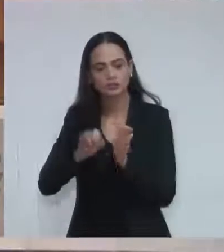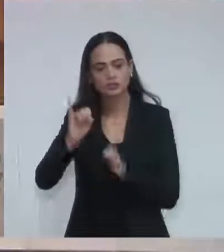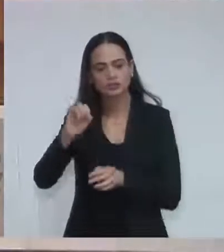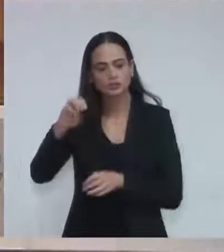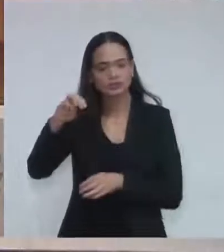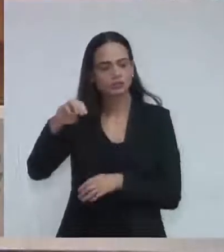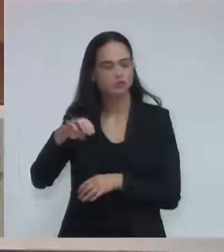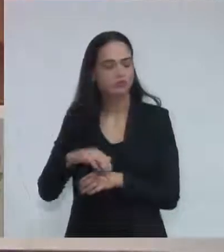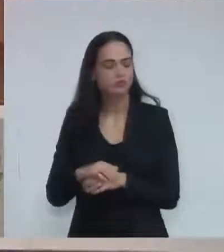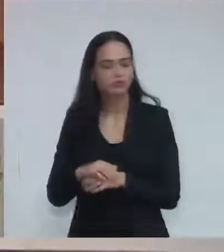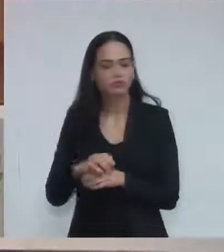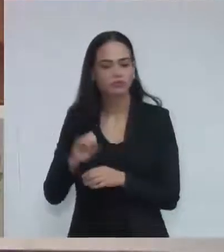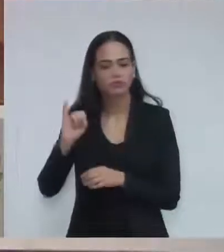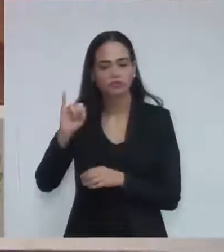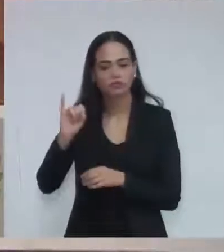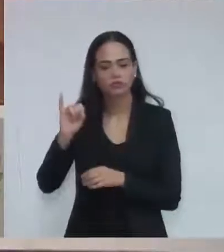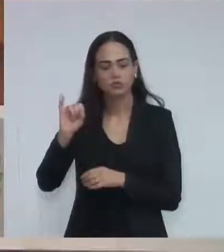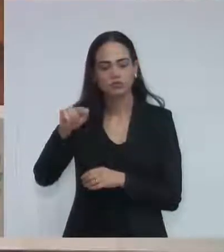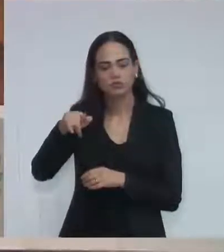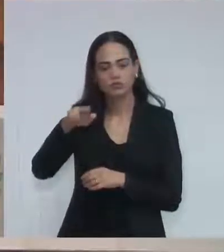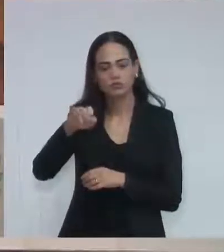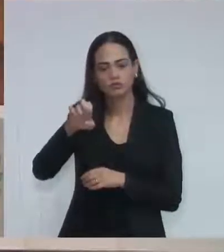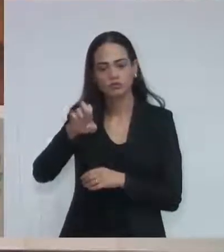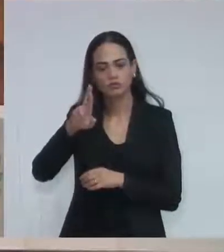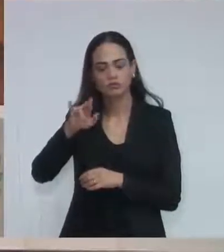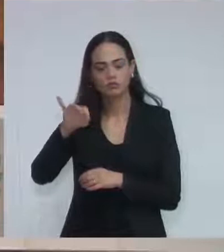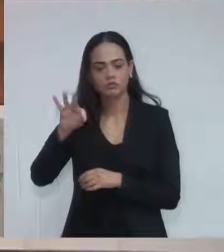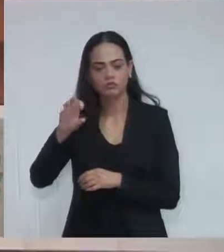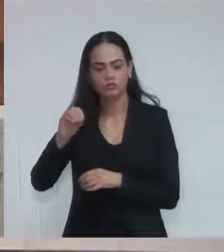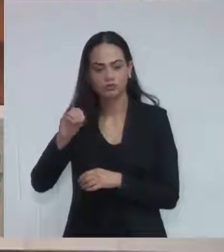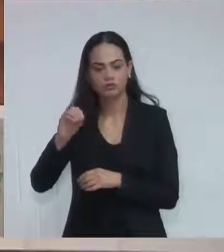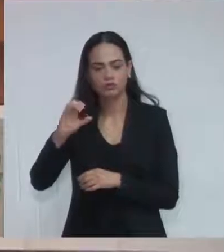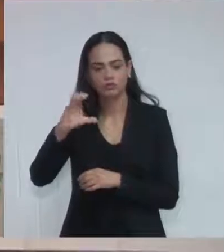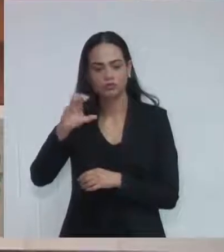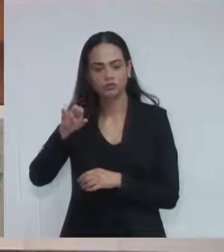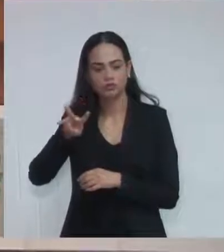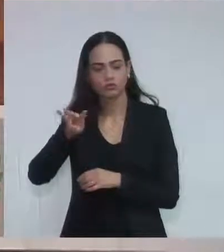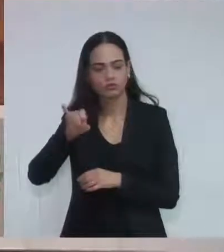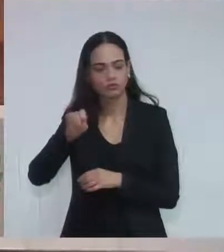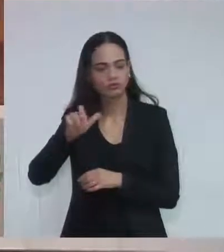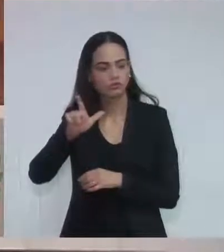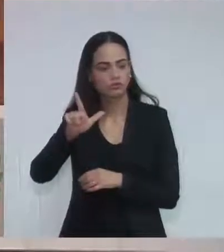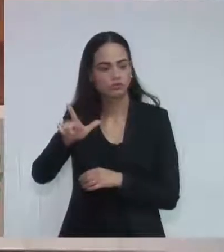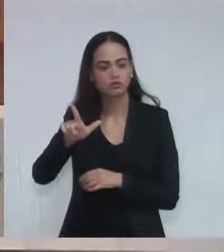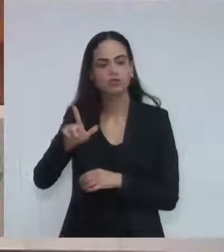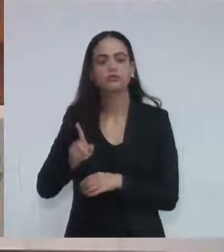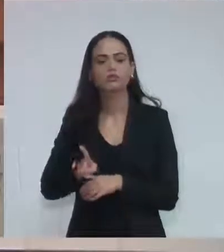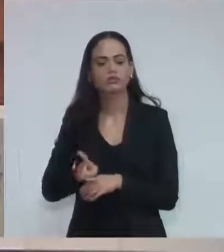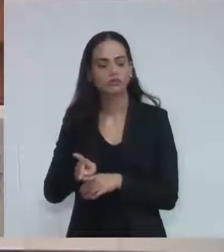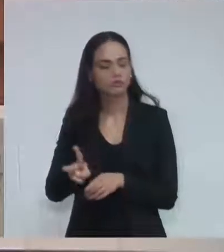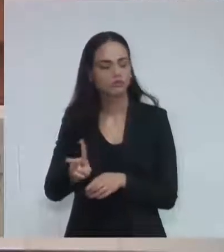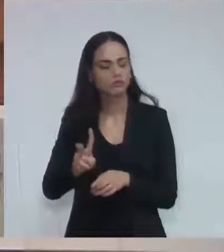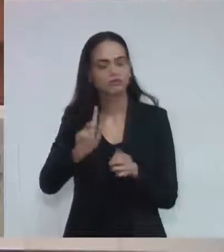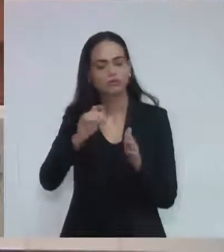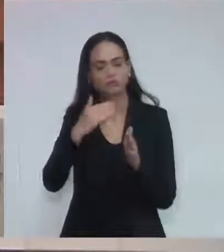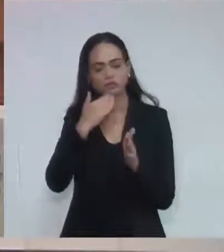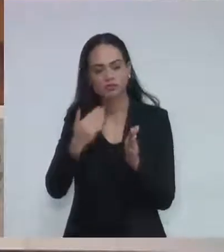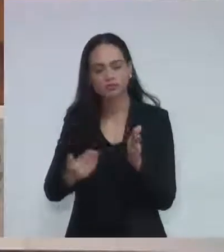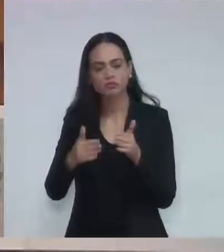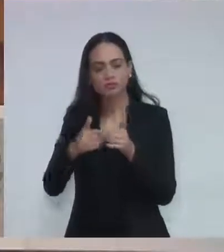Egrégio Conselho Superior do Ministério Público para o necessário reexame da matéria, conforme dispõe o artigo 9º da Lei